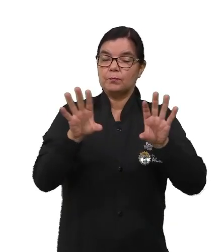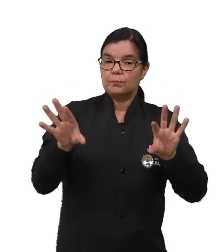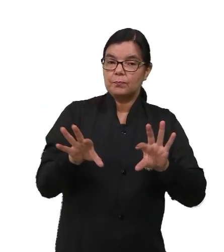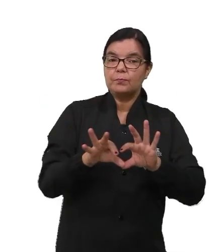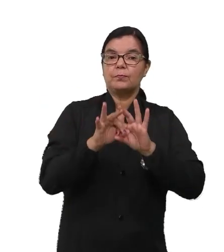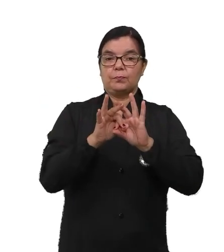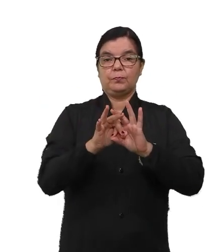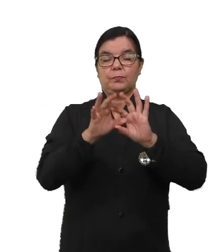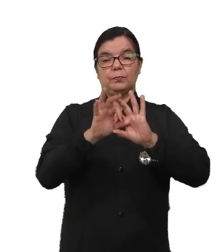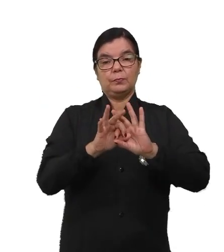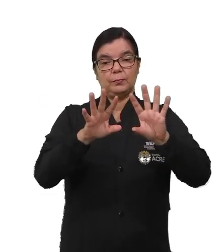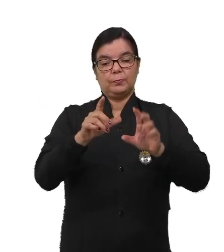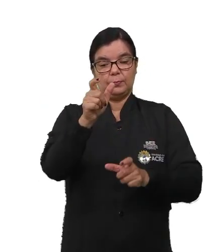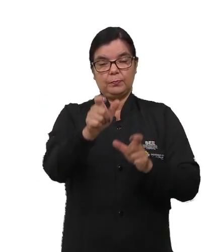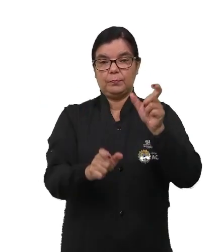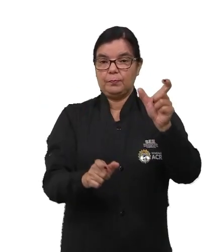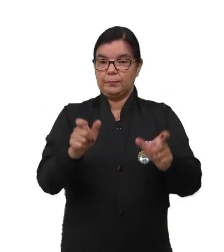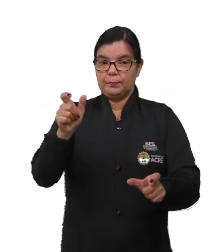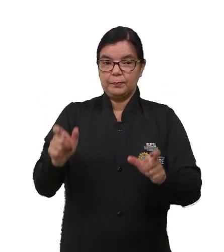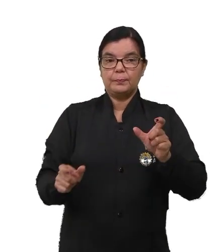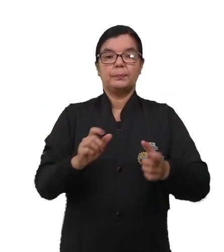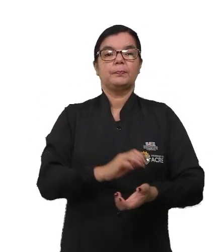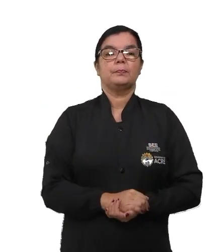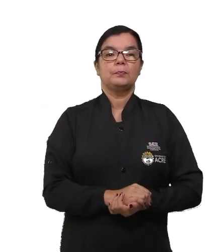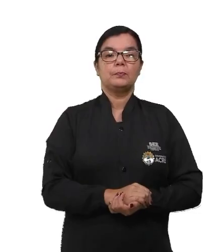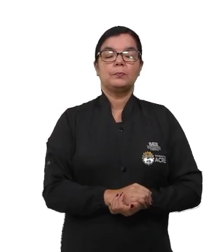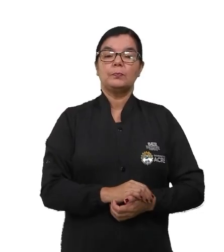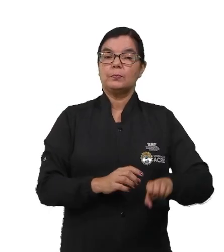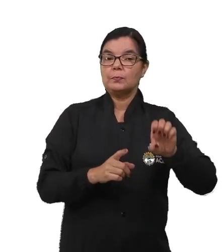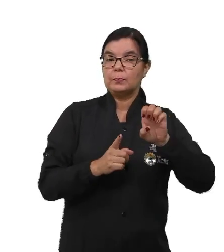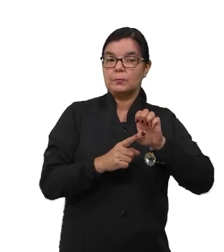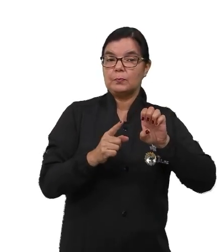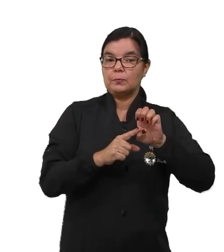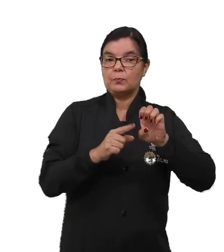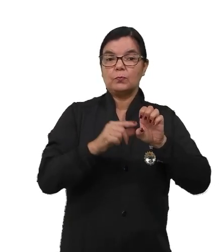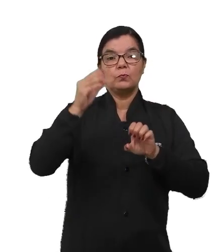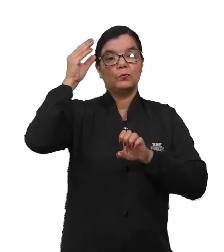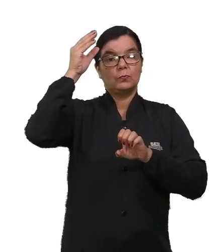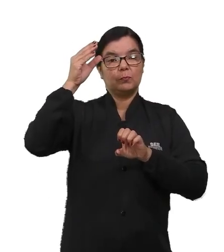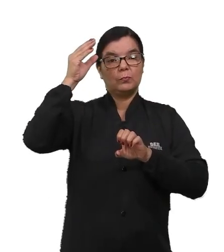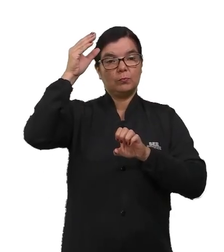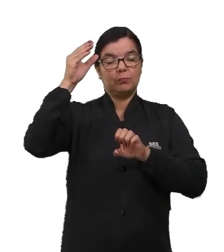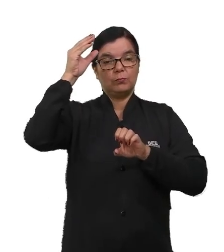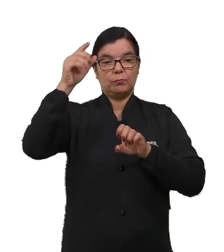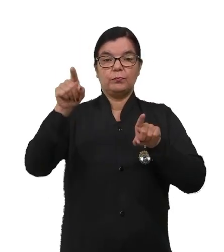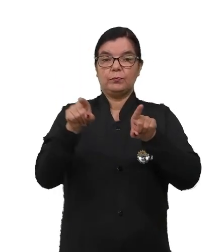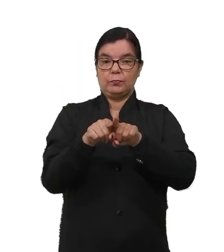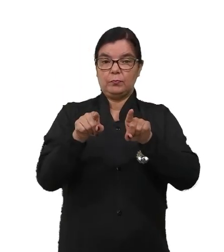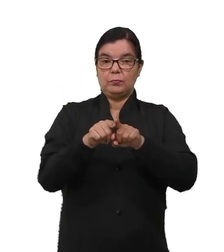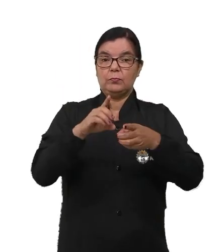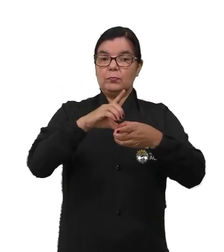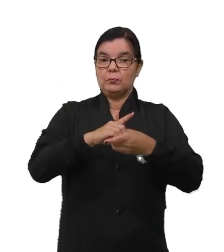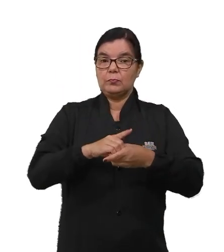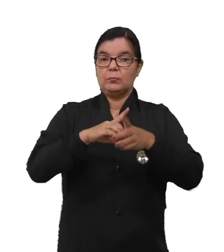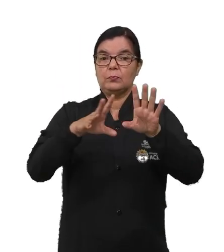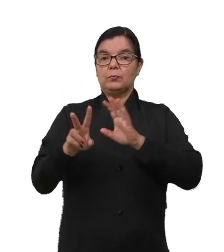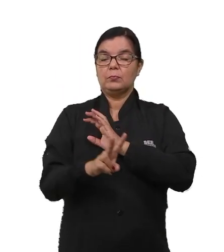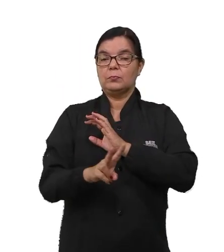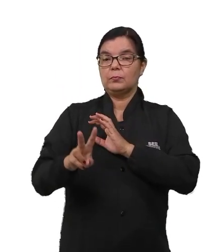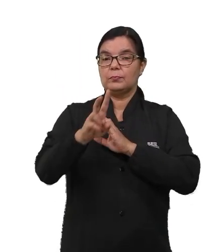a consolidação das liberdades individuais. E letra E, o conhecimento estratificado e